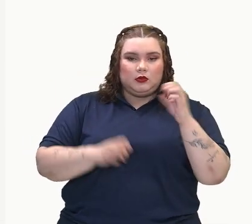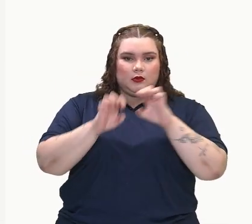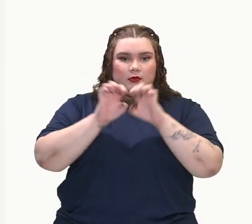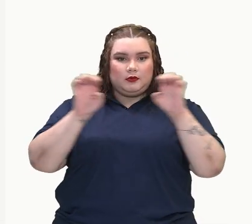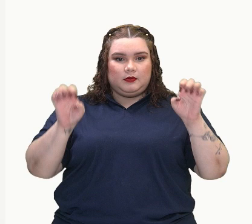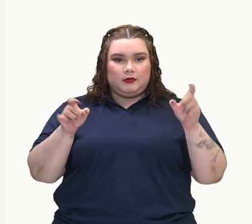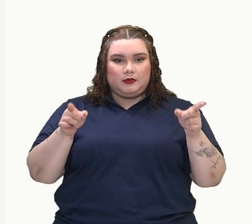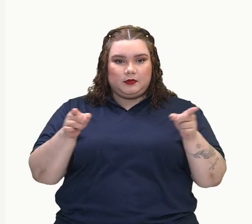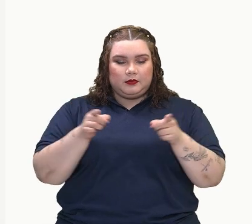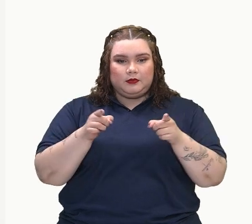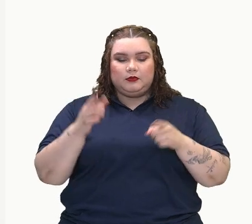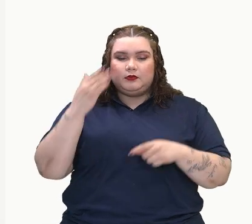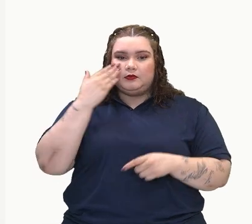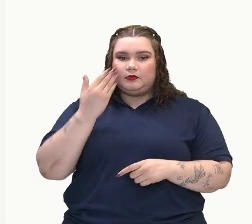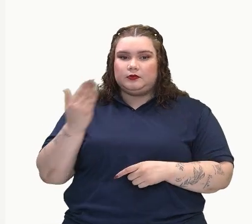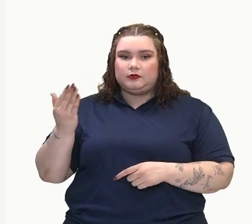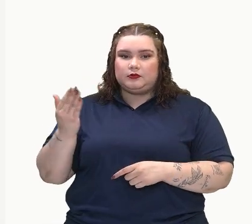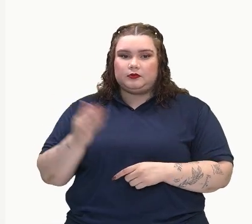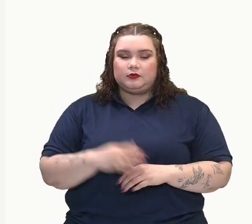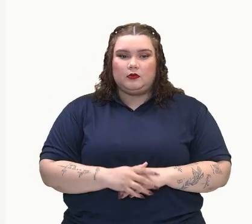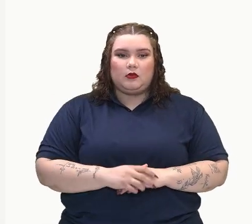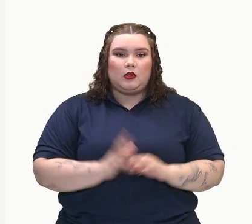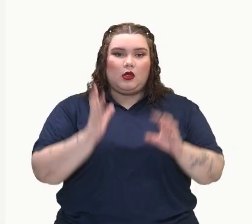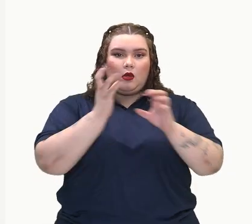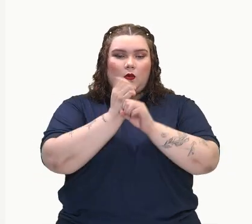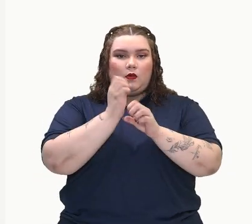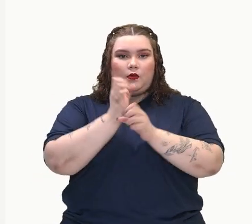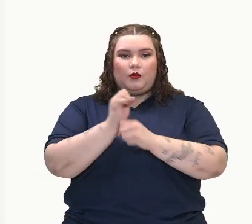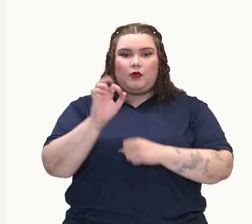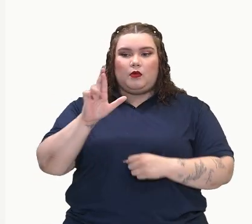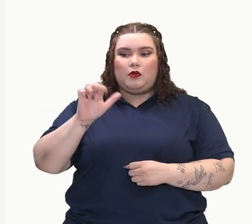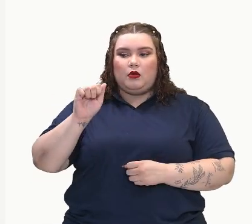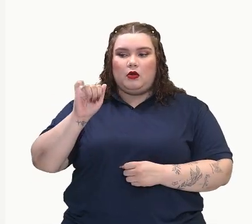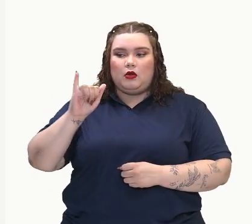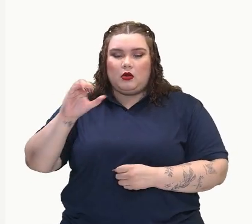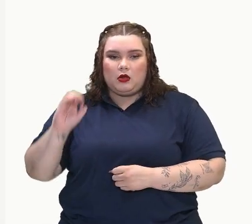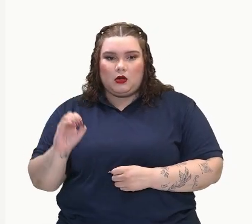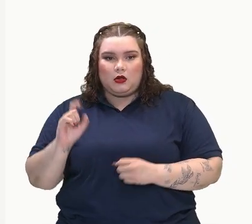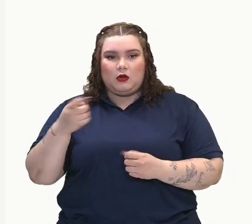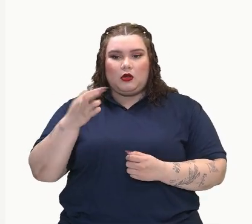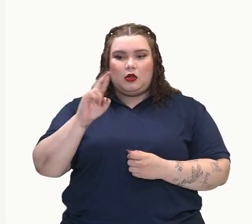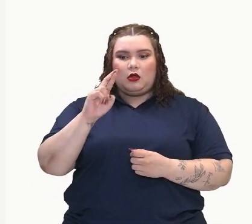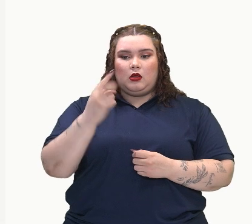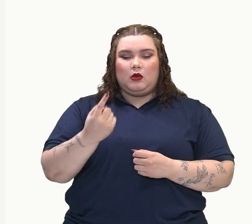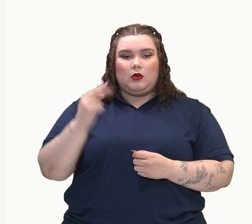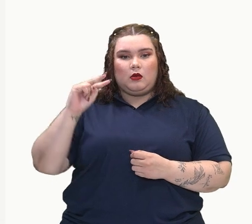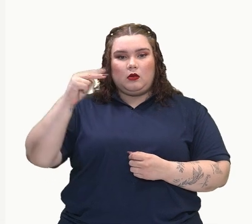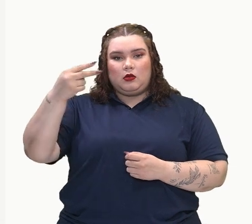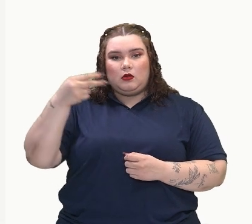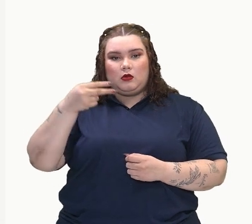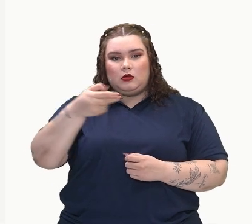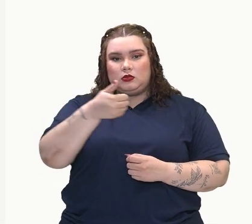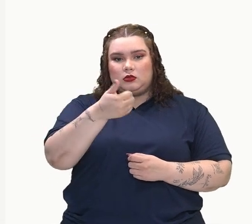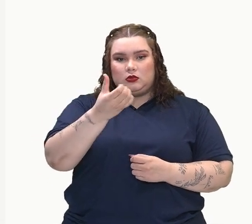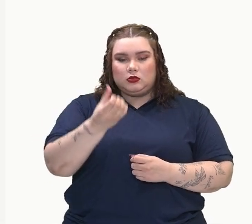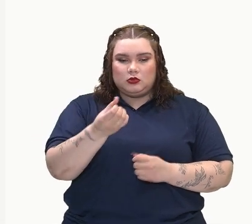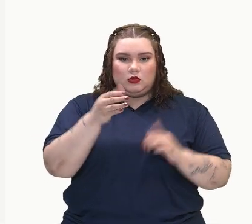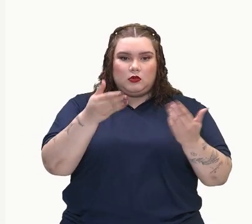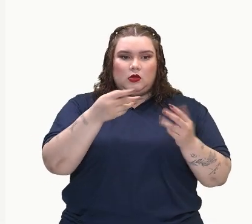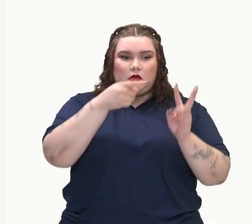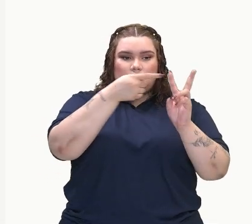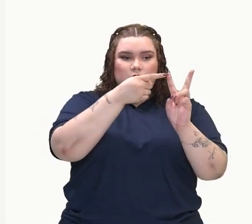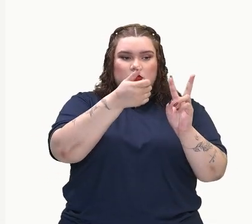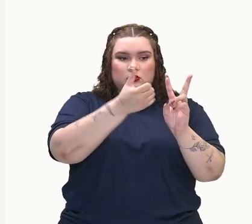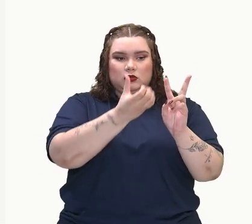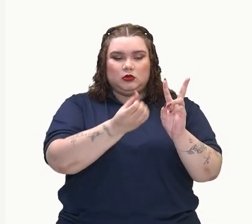da circunferência. Agora, vamos calcular o raio, né? De R1 ao quadrado é igual a 16. R1 vai ser igual a raiz quadrada de 16,